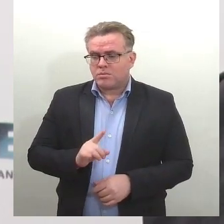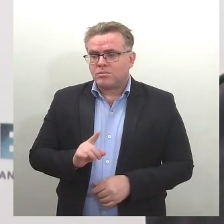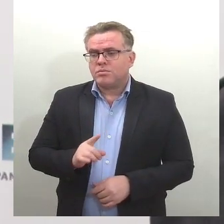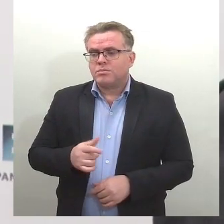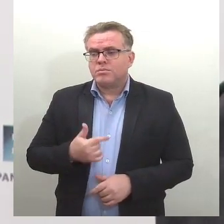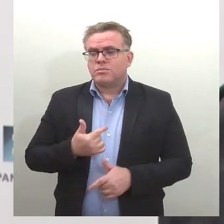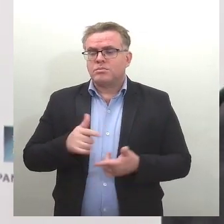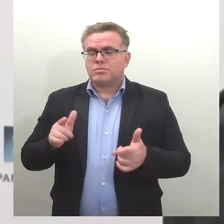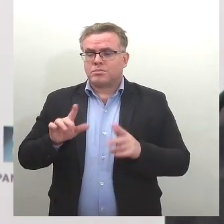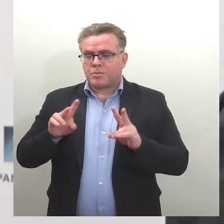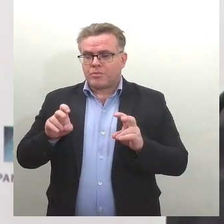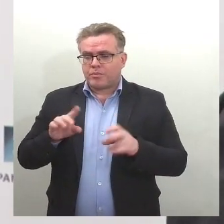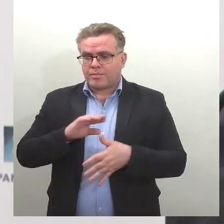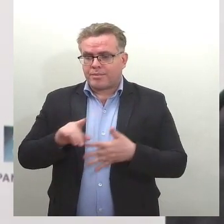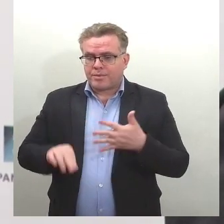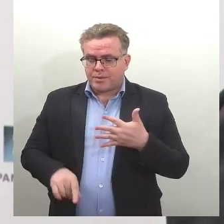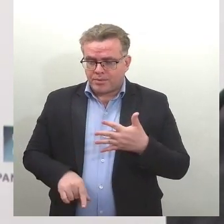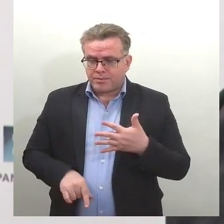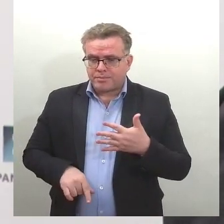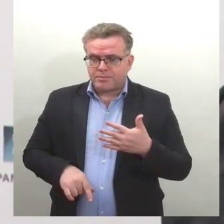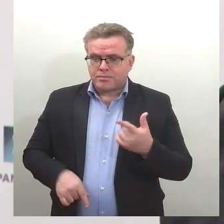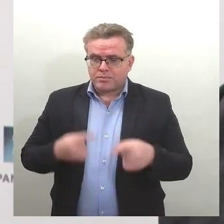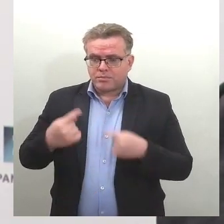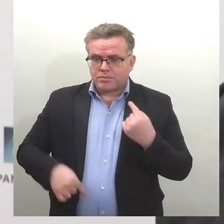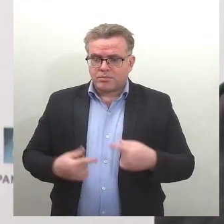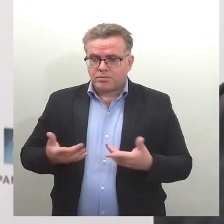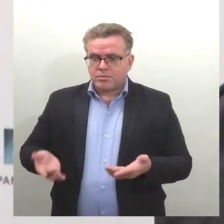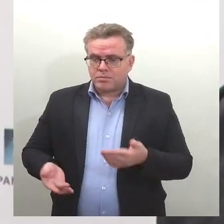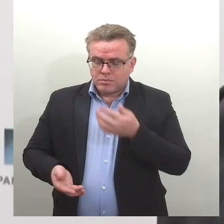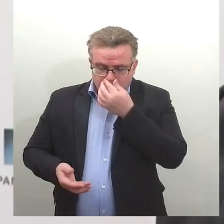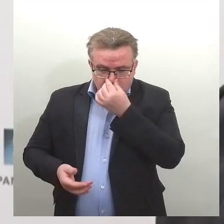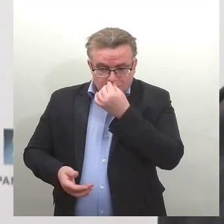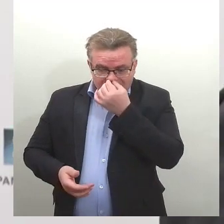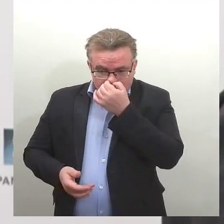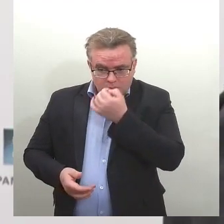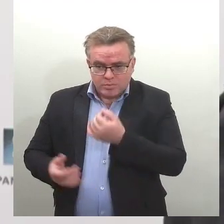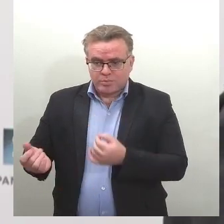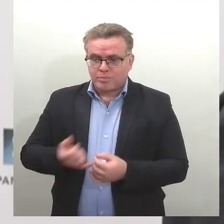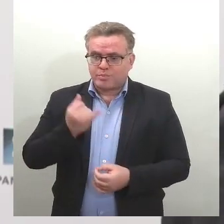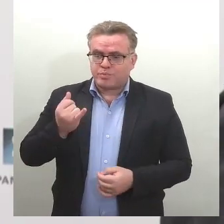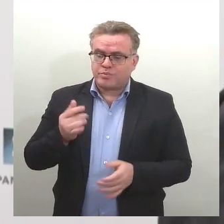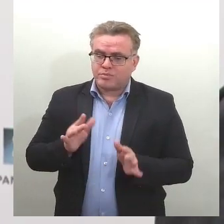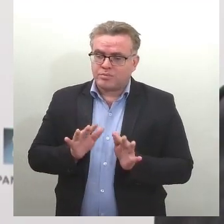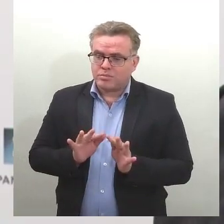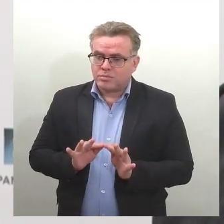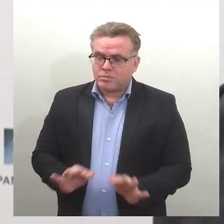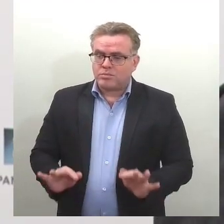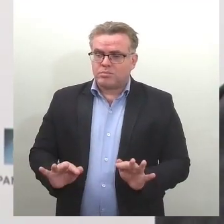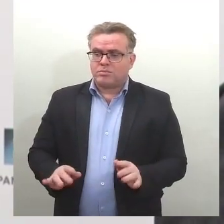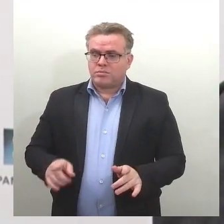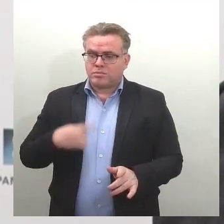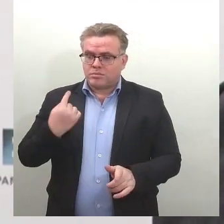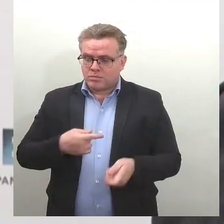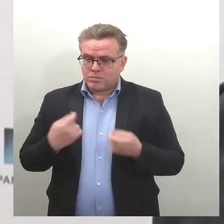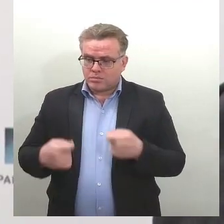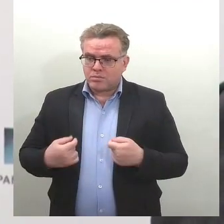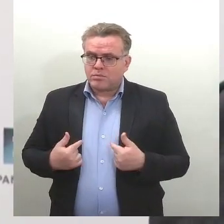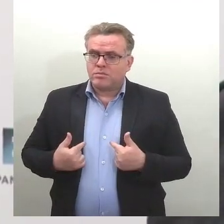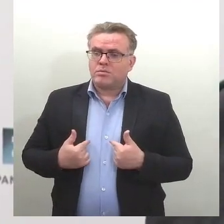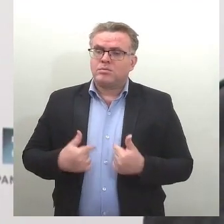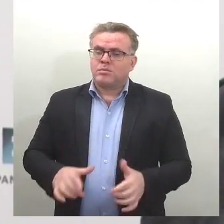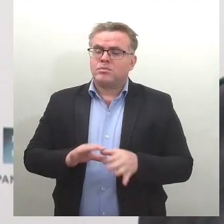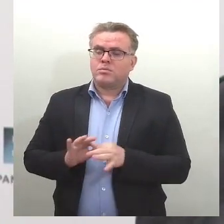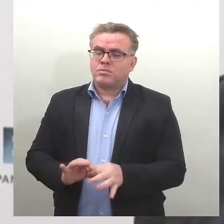trabalhando em todas as áreas, mas essa é uma área extremamente sensível e nós precisamos, juntos com o governo do Estado, nos